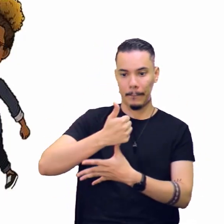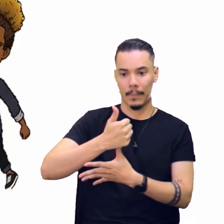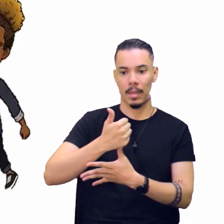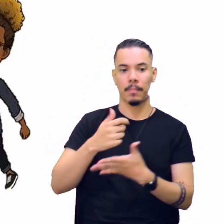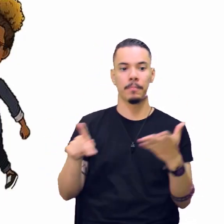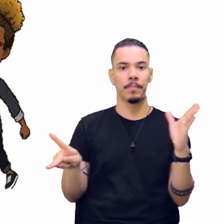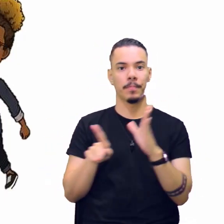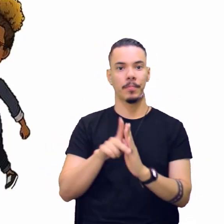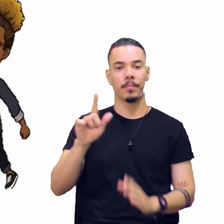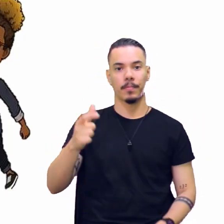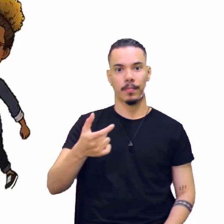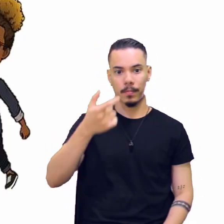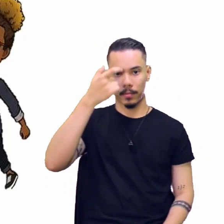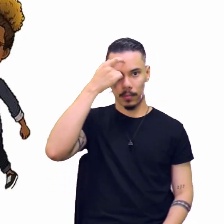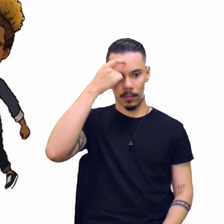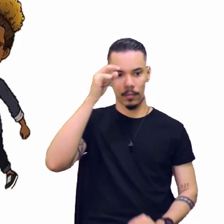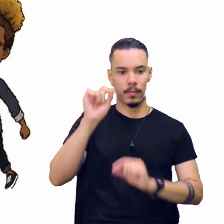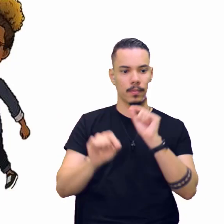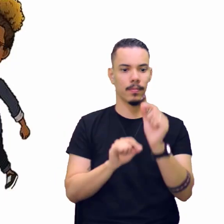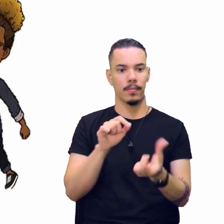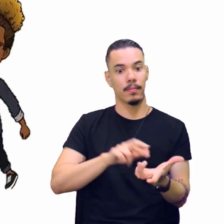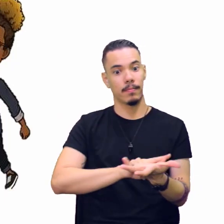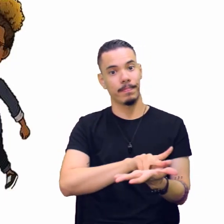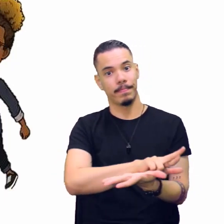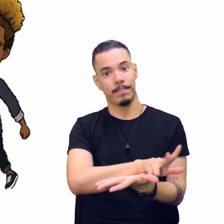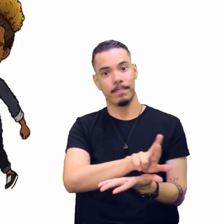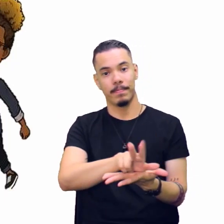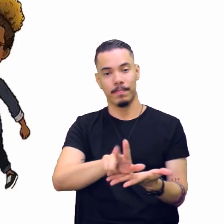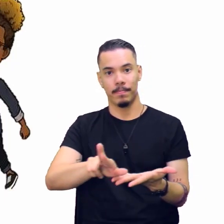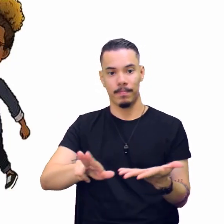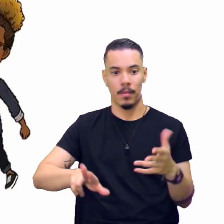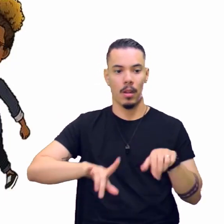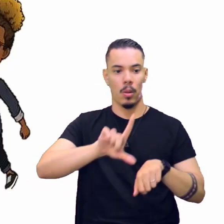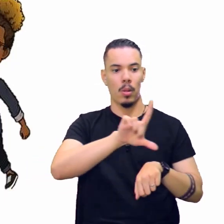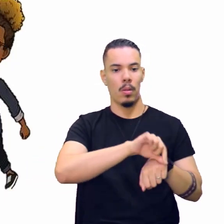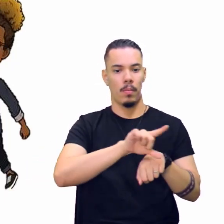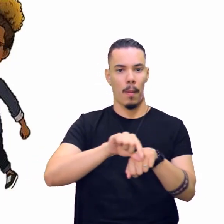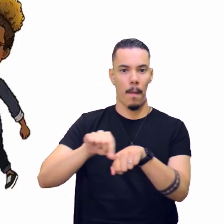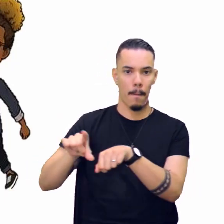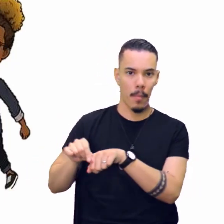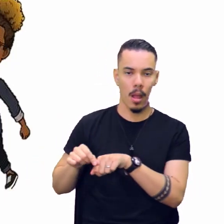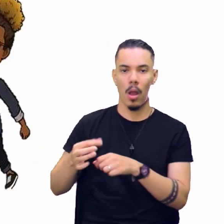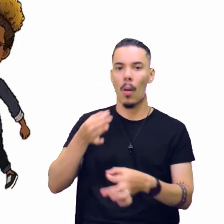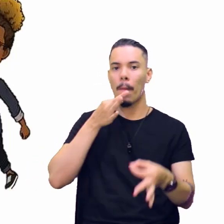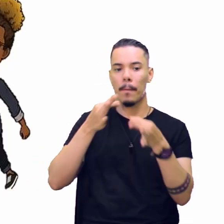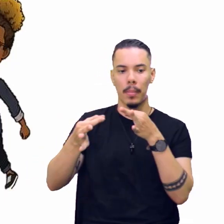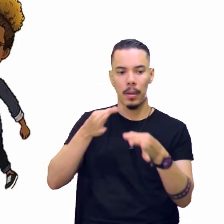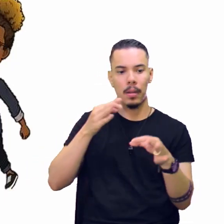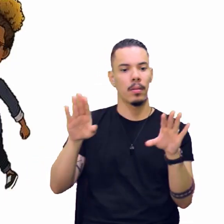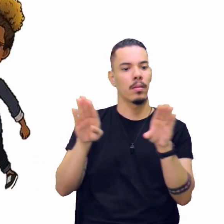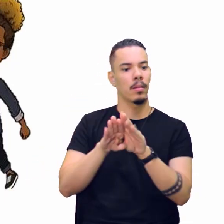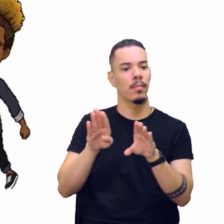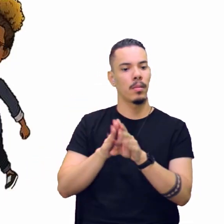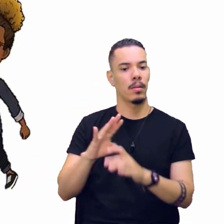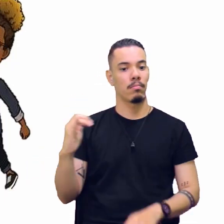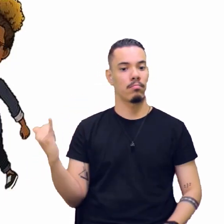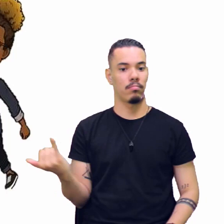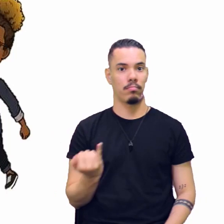tome consciência da pluralidade de opiniões e da importância de respeitar